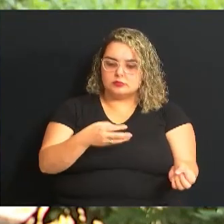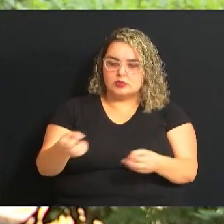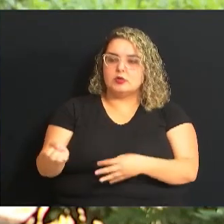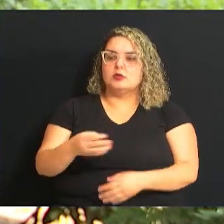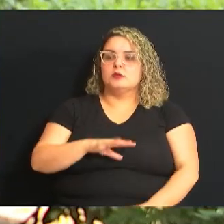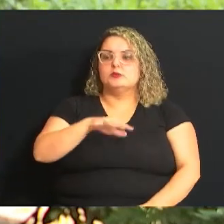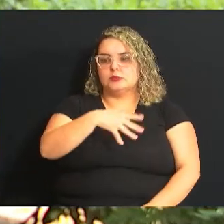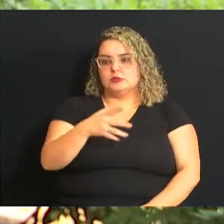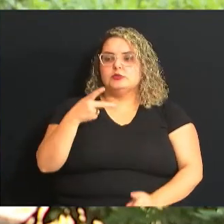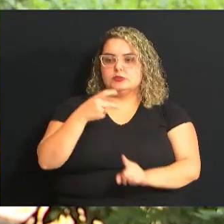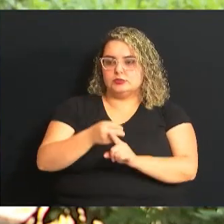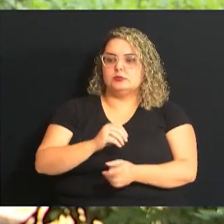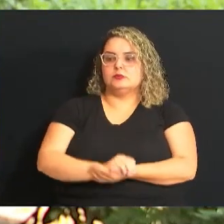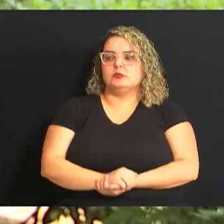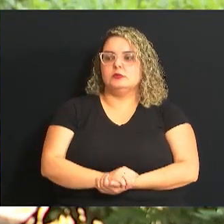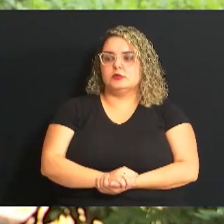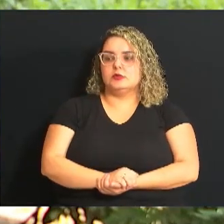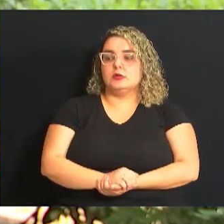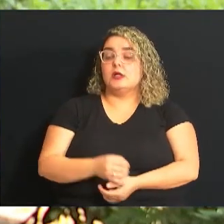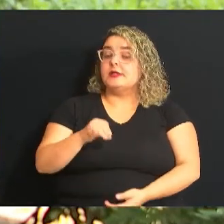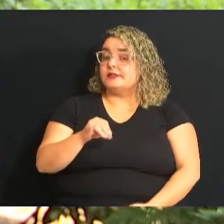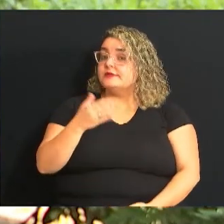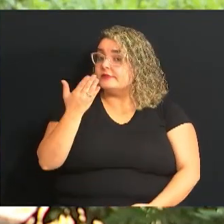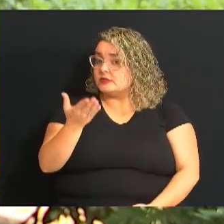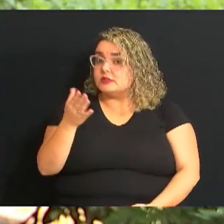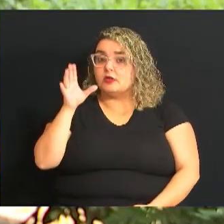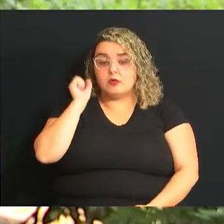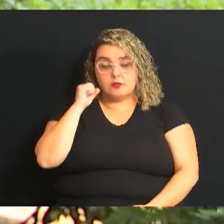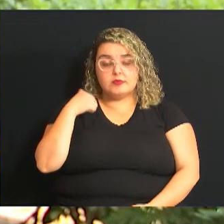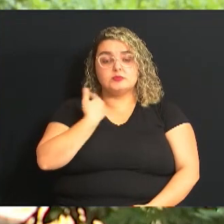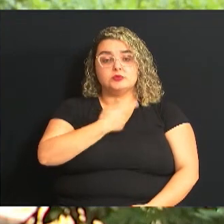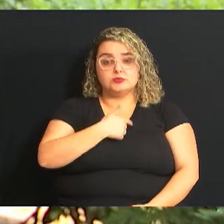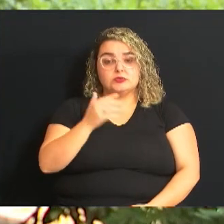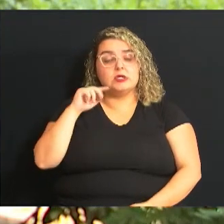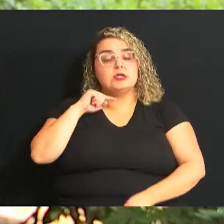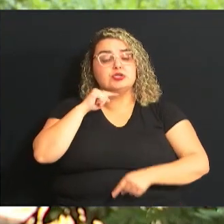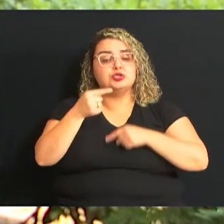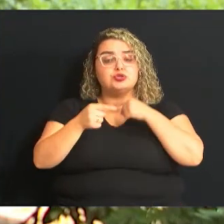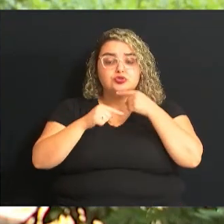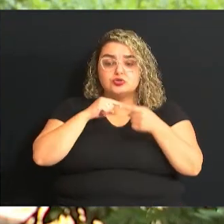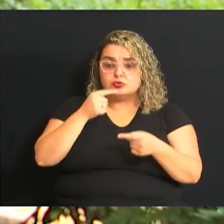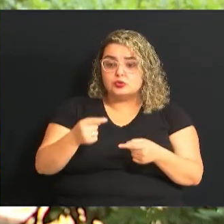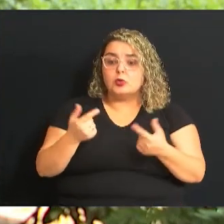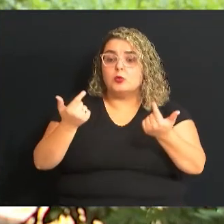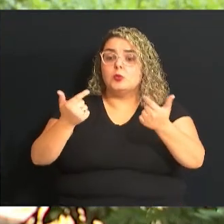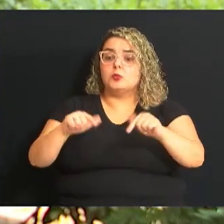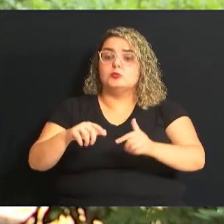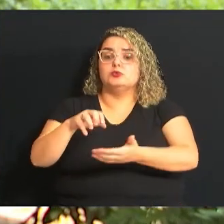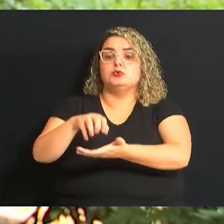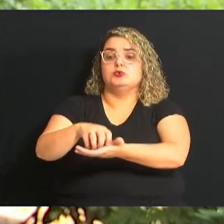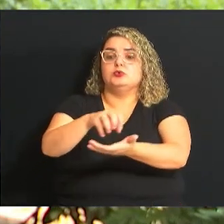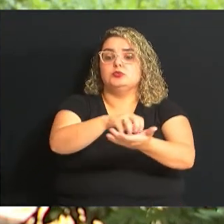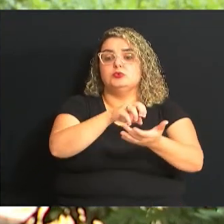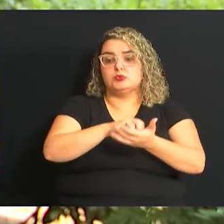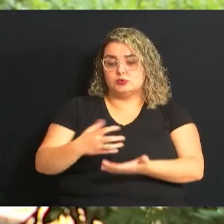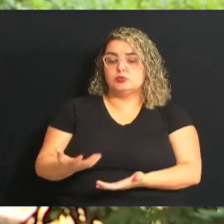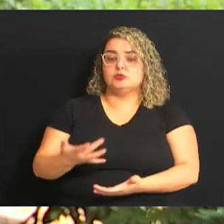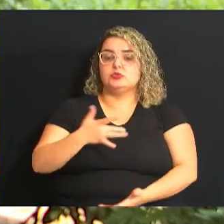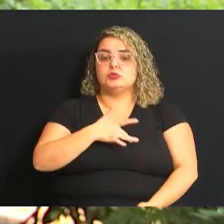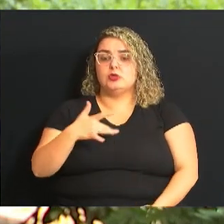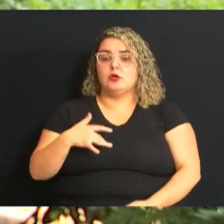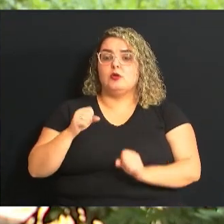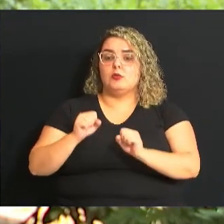vacinal dela. Olha, se você está aí ouvindo a gente, está em dúvida sobre onde ficam os centros de saúde, né? Vocês